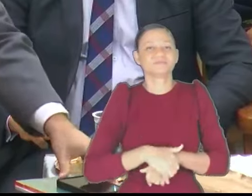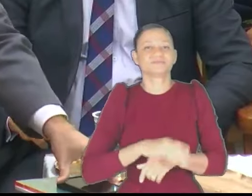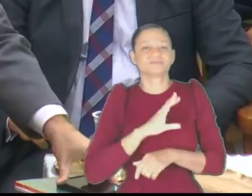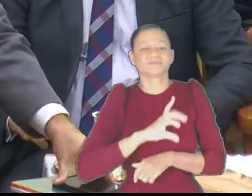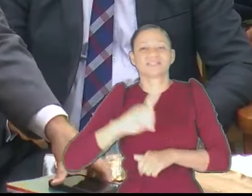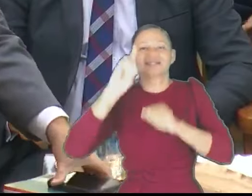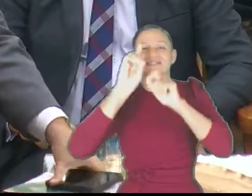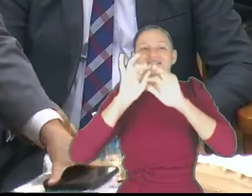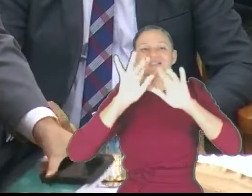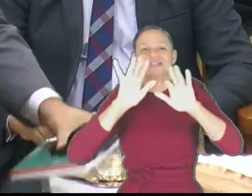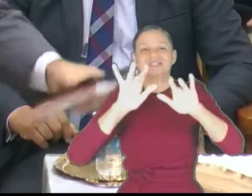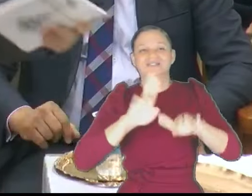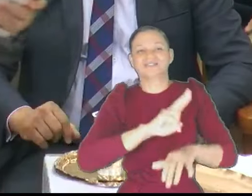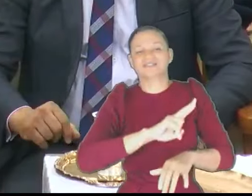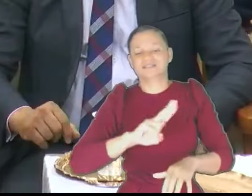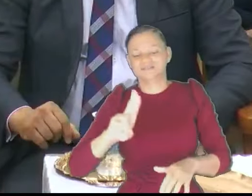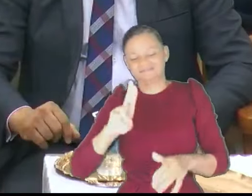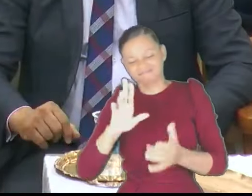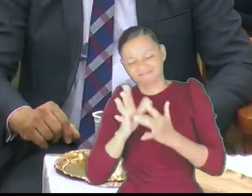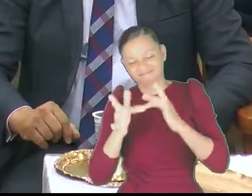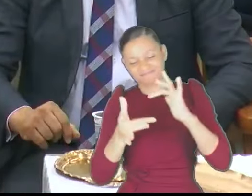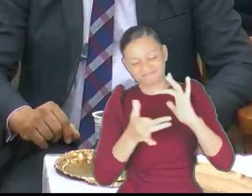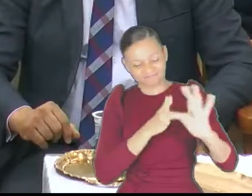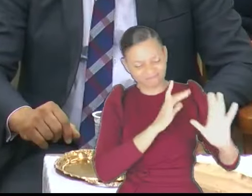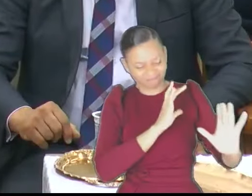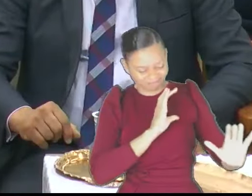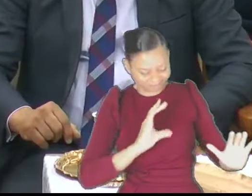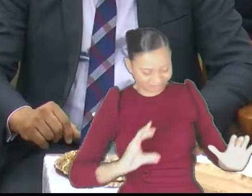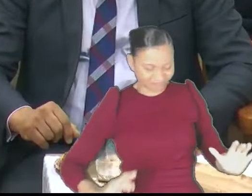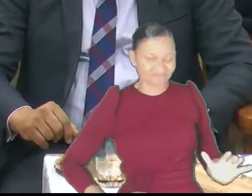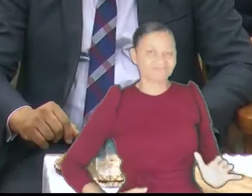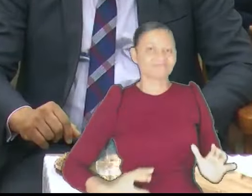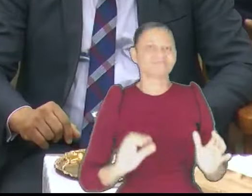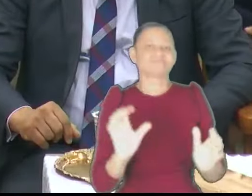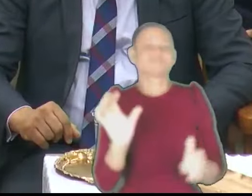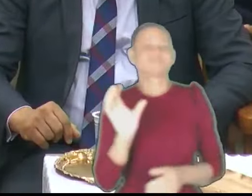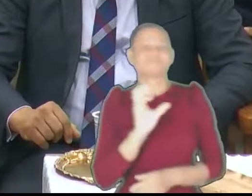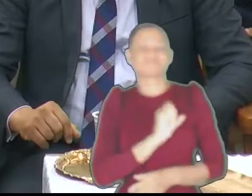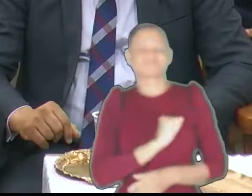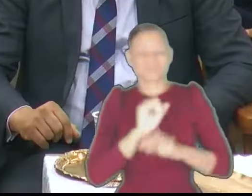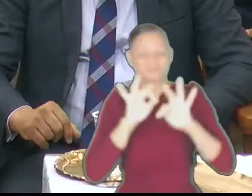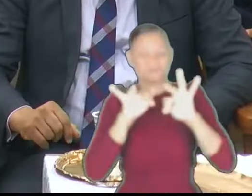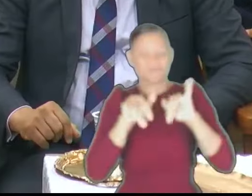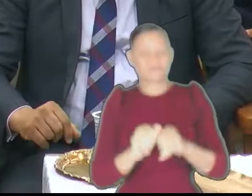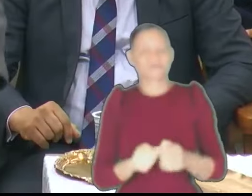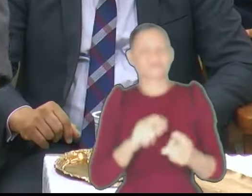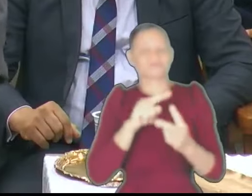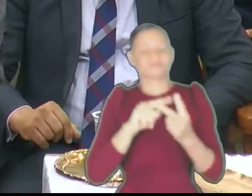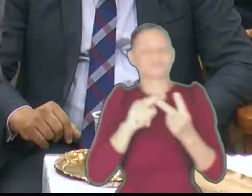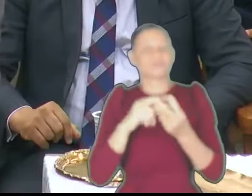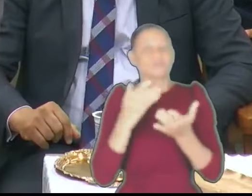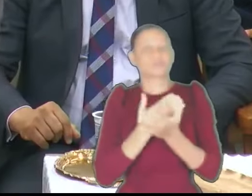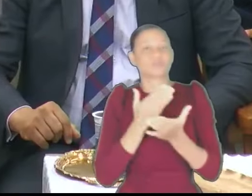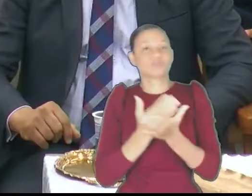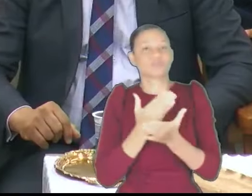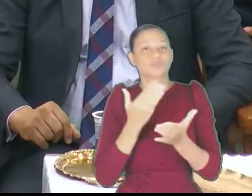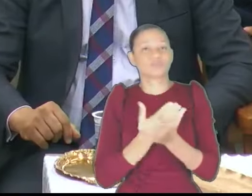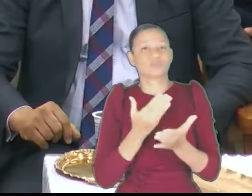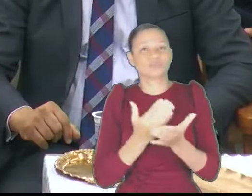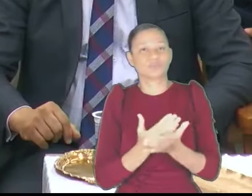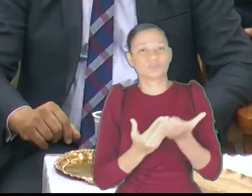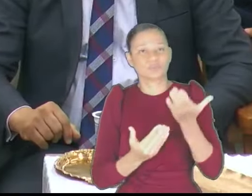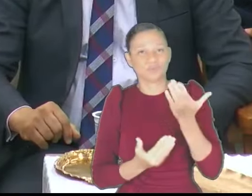te abençoe em Cristo Jesus. Amados, no final eu tenho 2 livros para vocês, 2